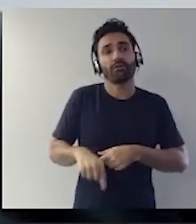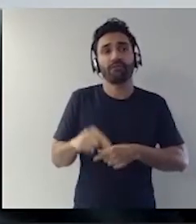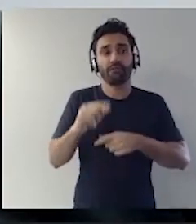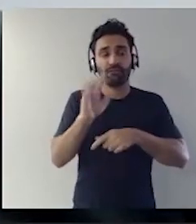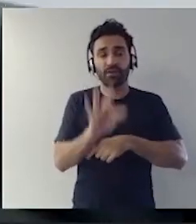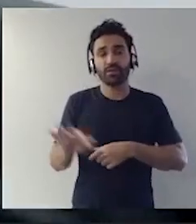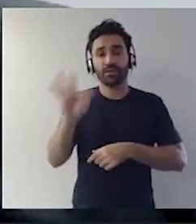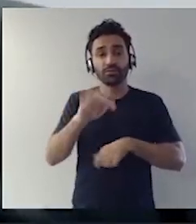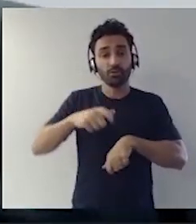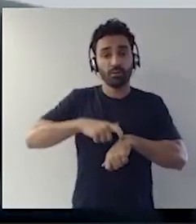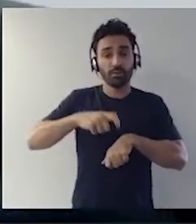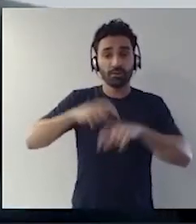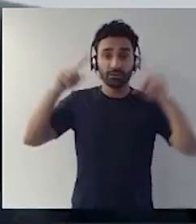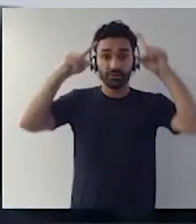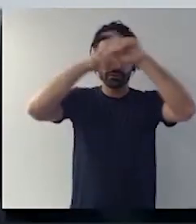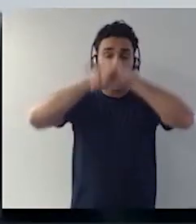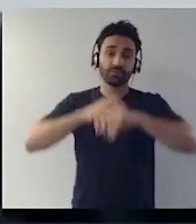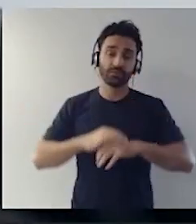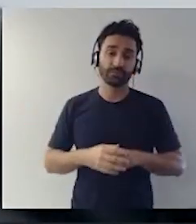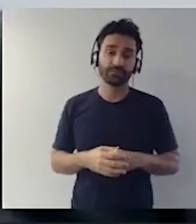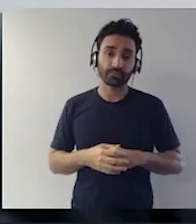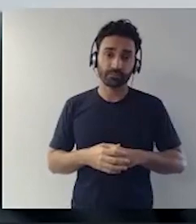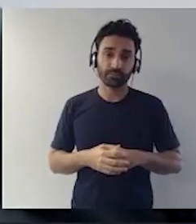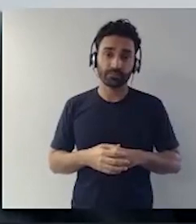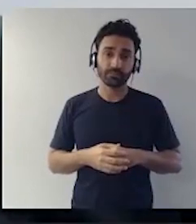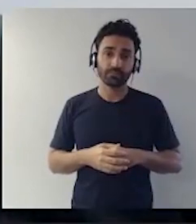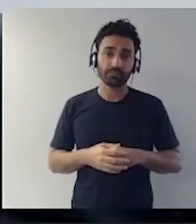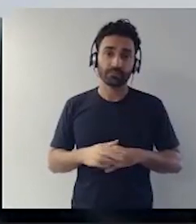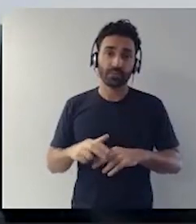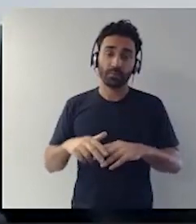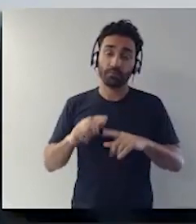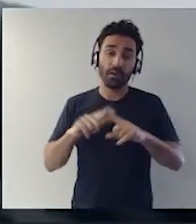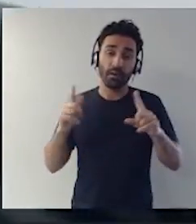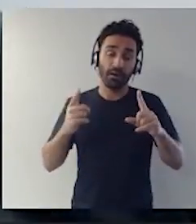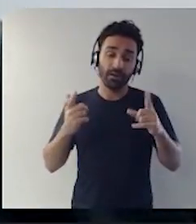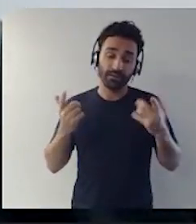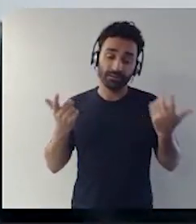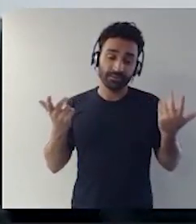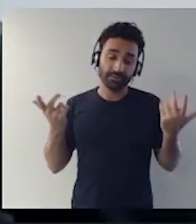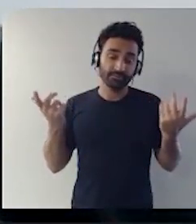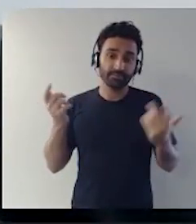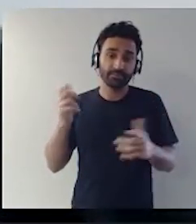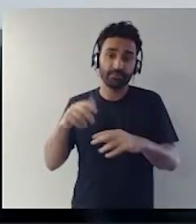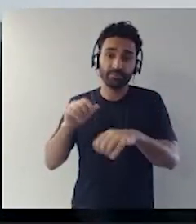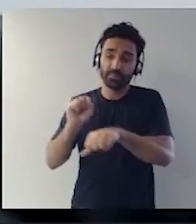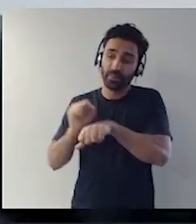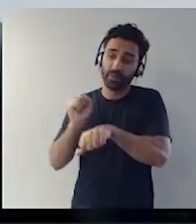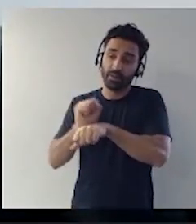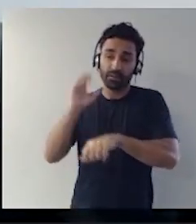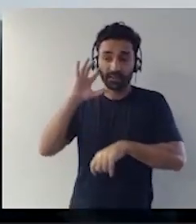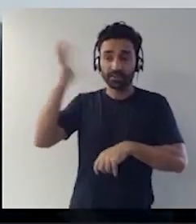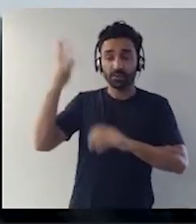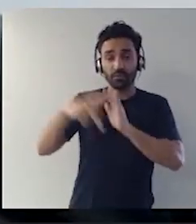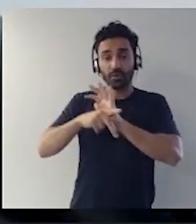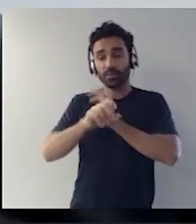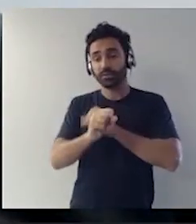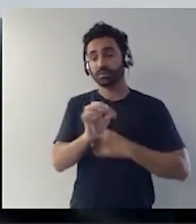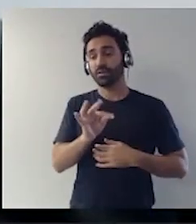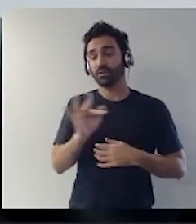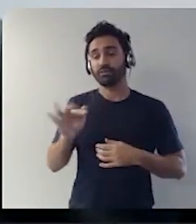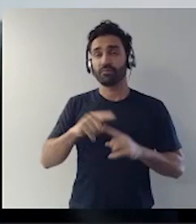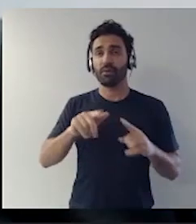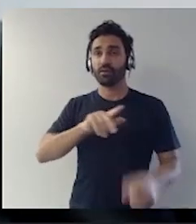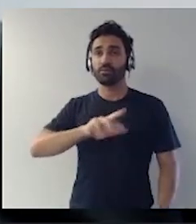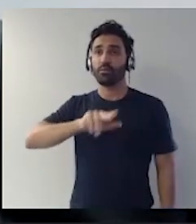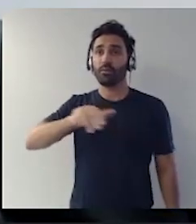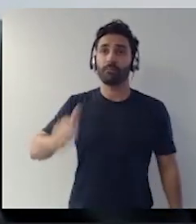momento muito difícil, e por vias transversas, e às avessas, e ainda por decisão do Supremo Tribunal Federal, o que nunca é a melhor